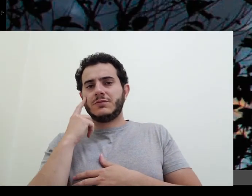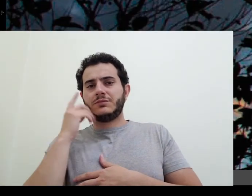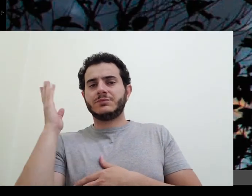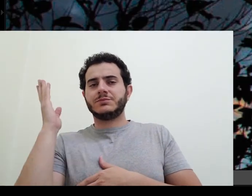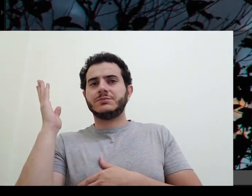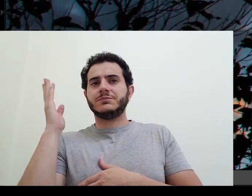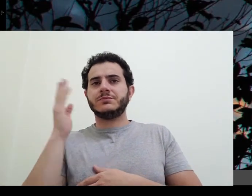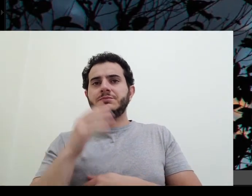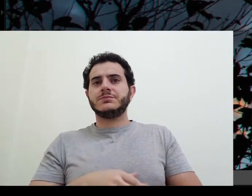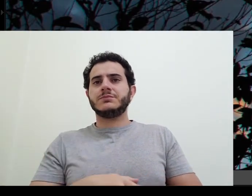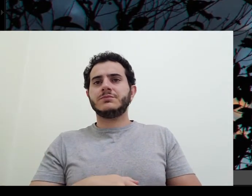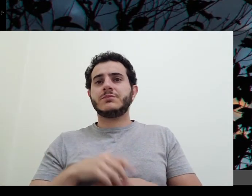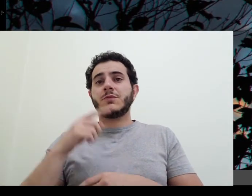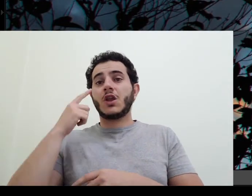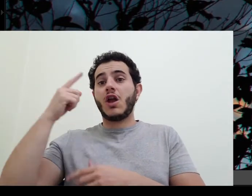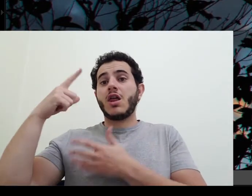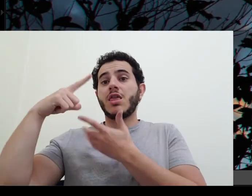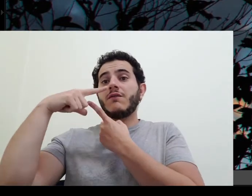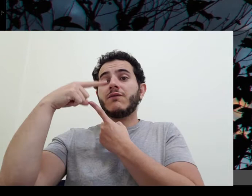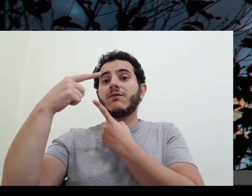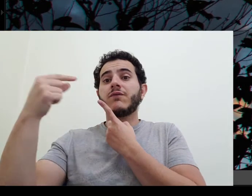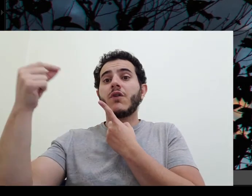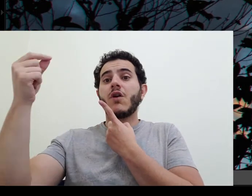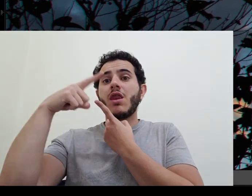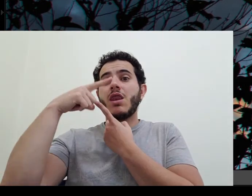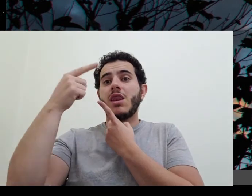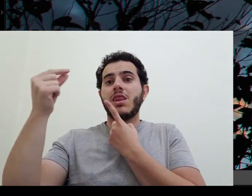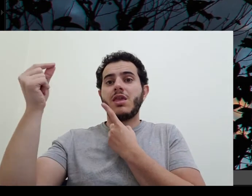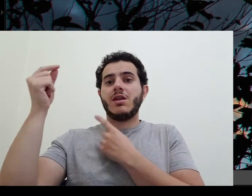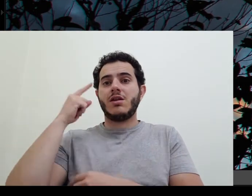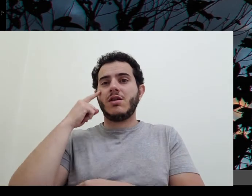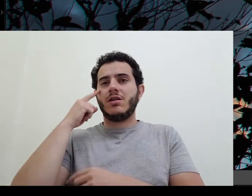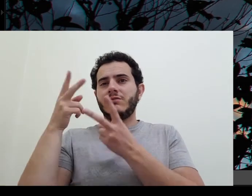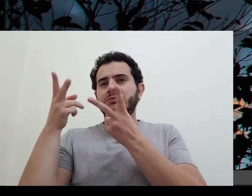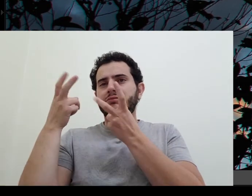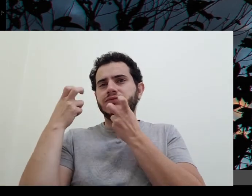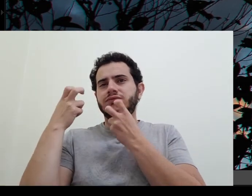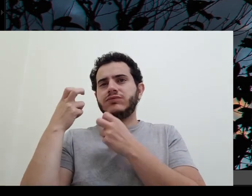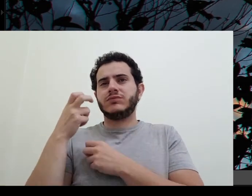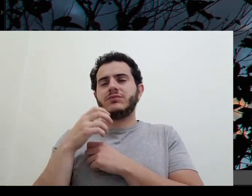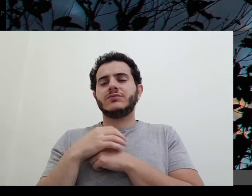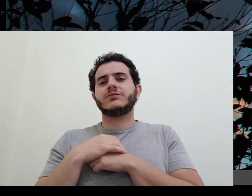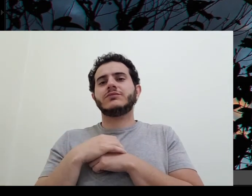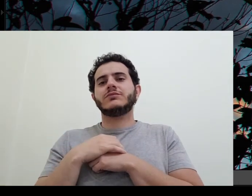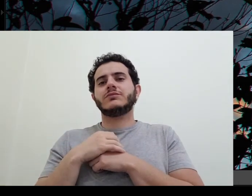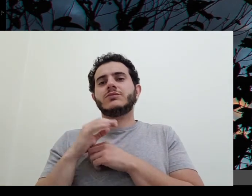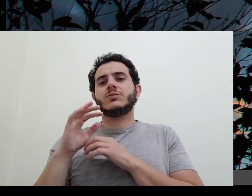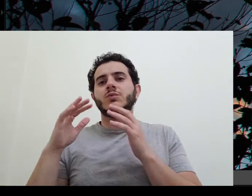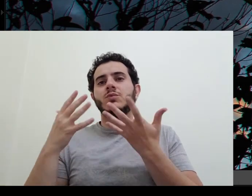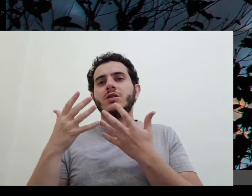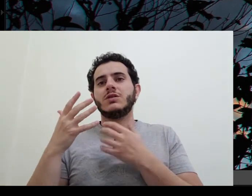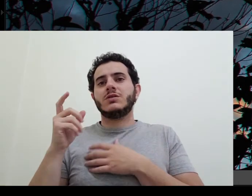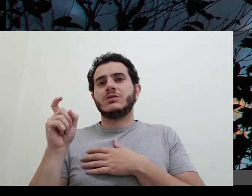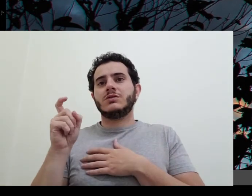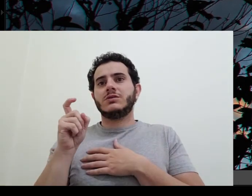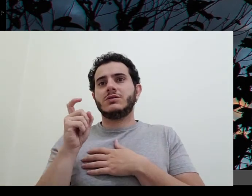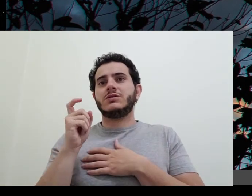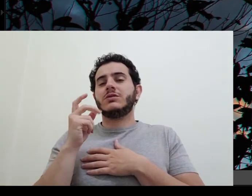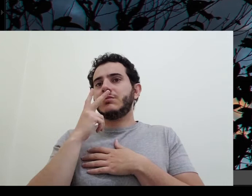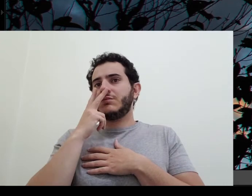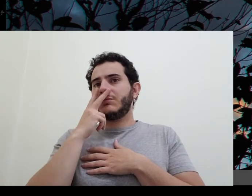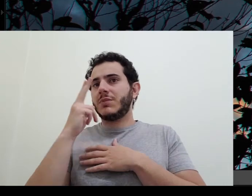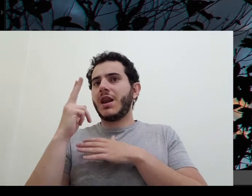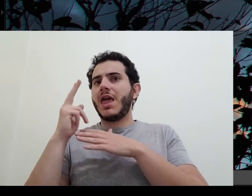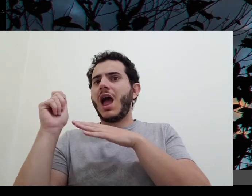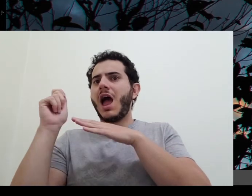folha da árvore, ó, carregou, tá aqui, ó. repara que quando eu aplico a nitidez, né, como que fica mais nítido